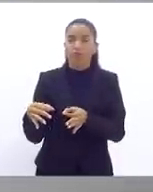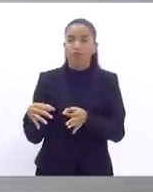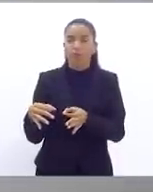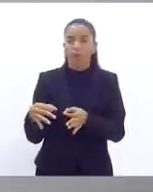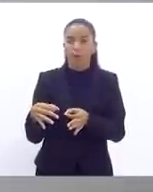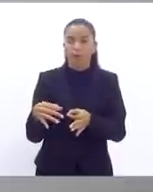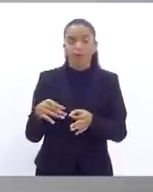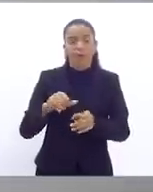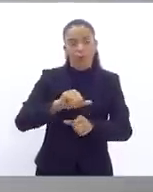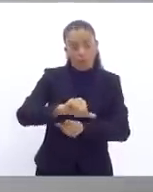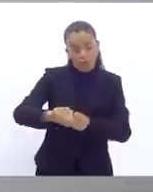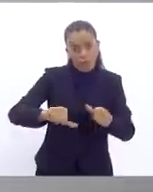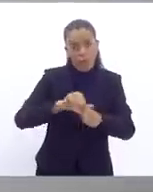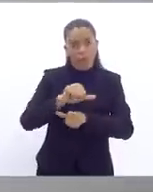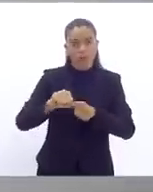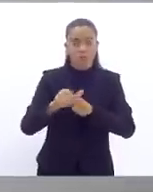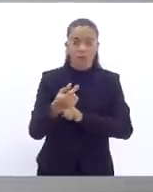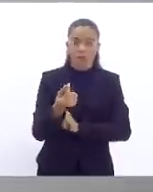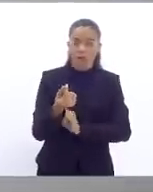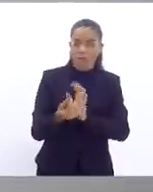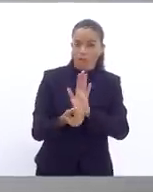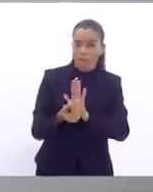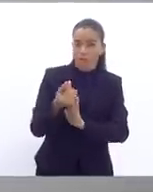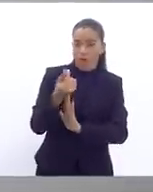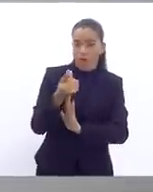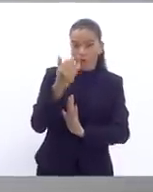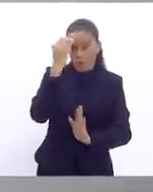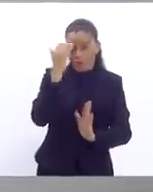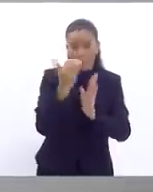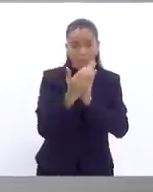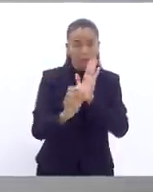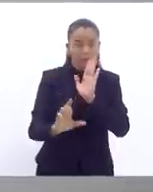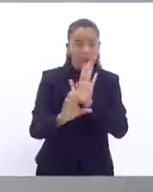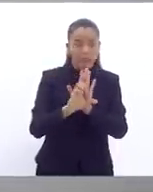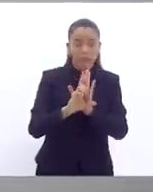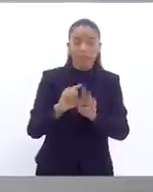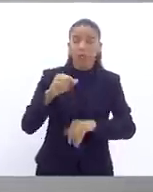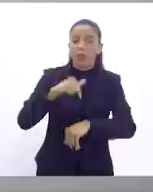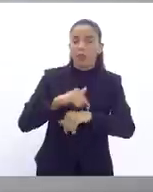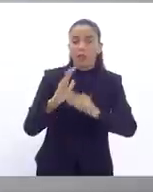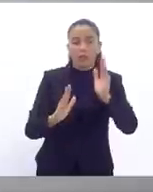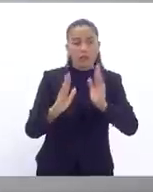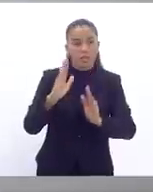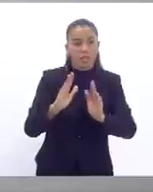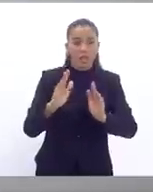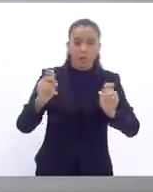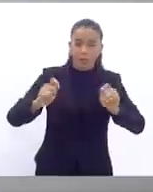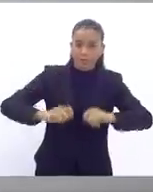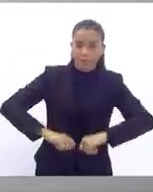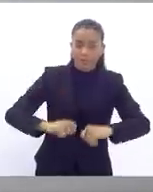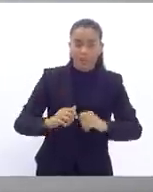sofrerem as atualizações de Vidas Em lei em tempo hábil